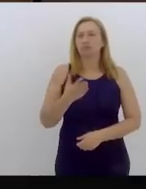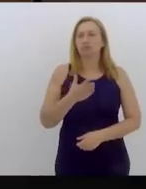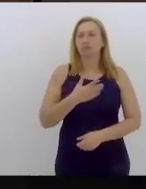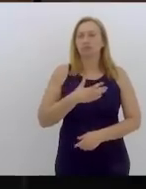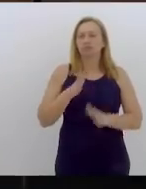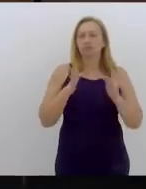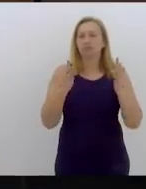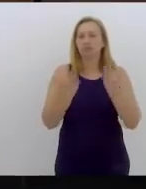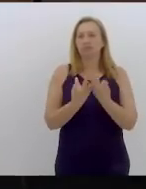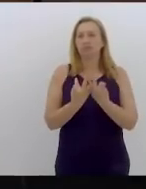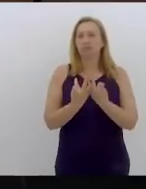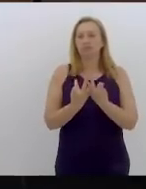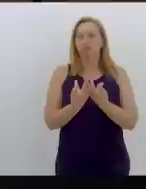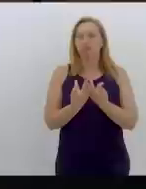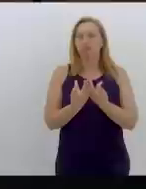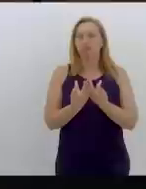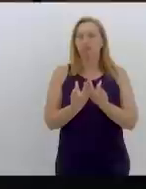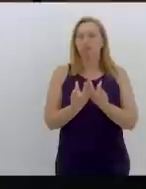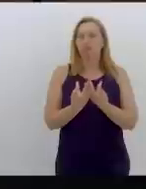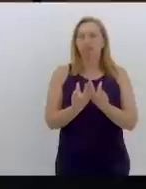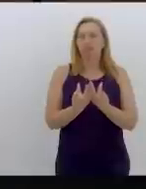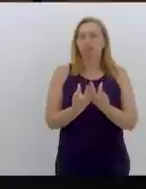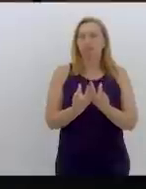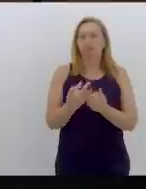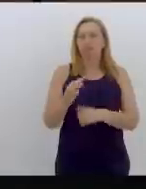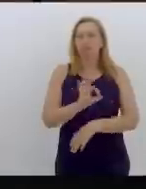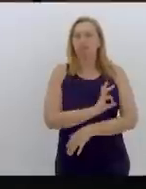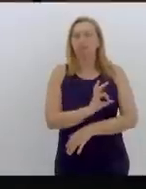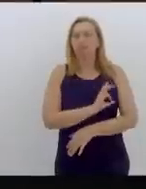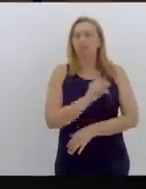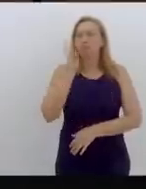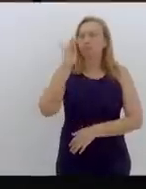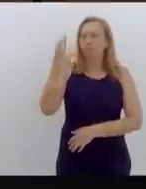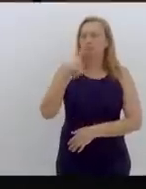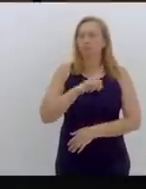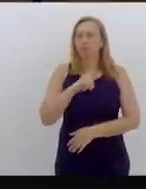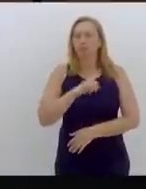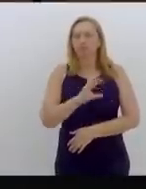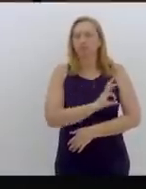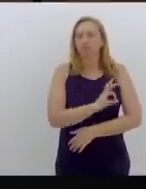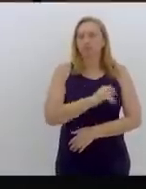fui excluído sempre tive sonho de ser policial